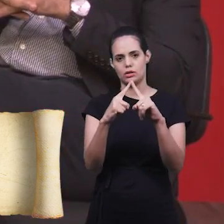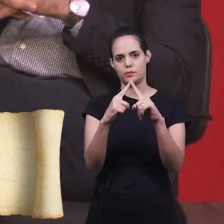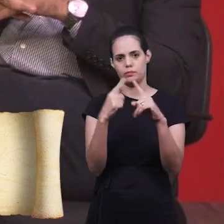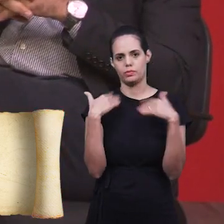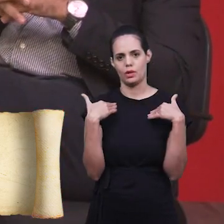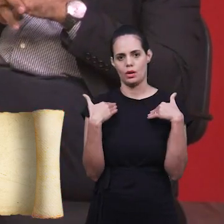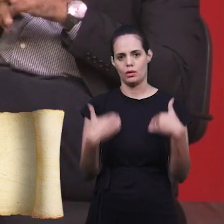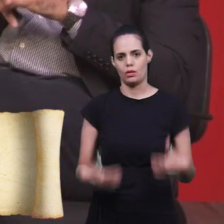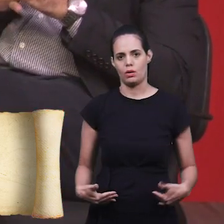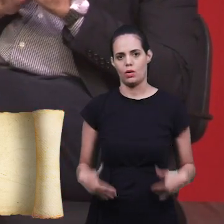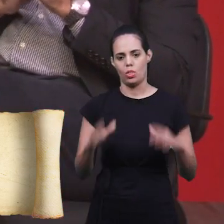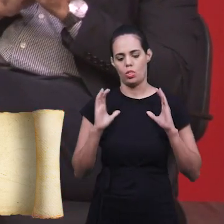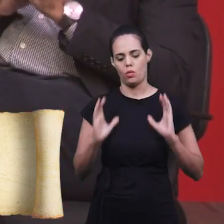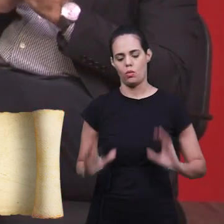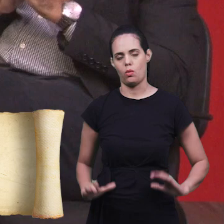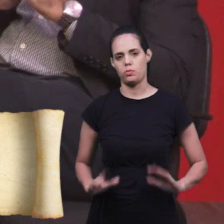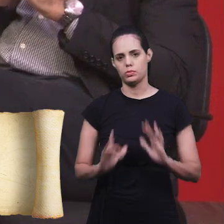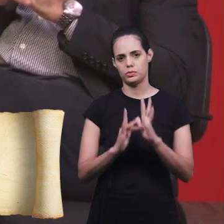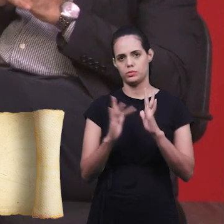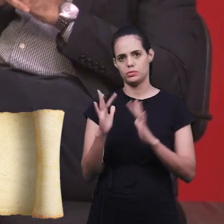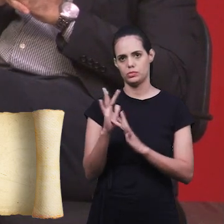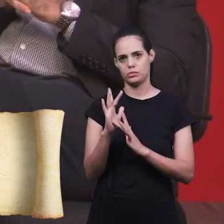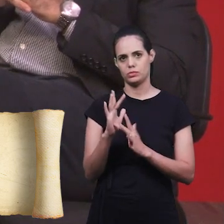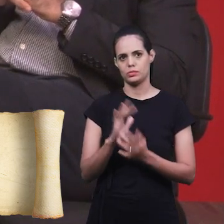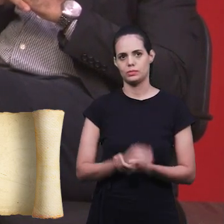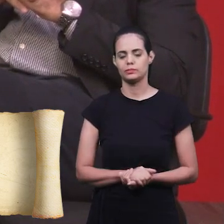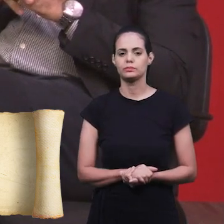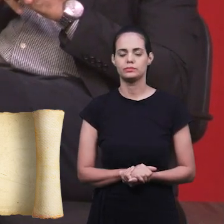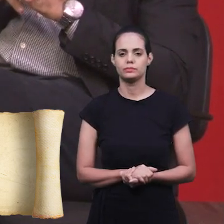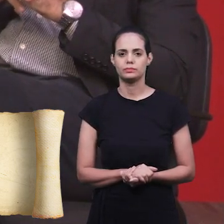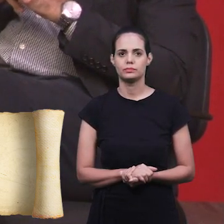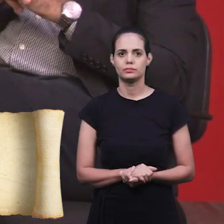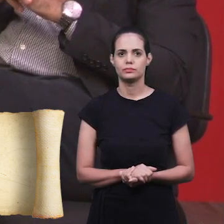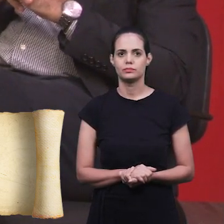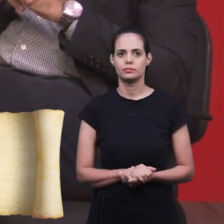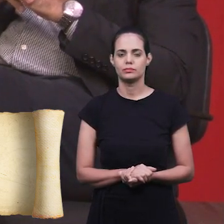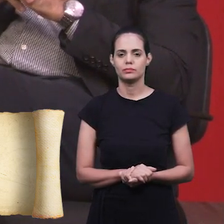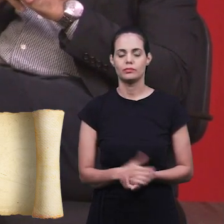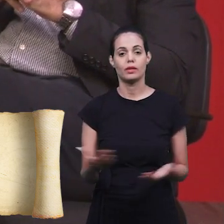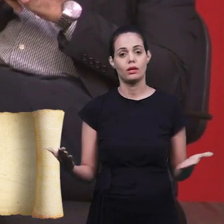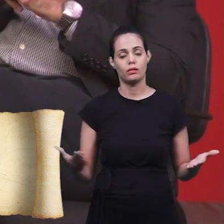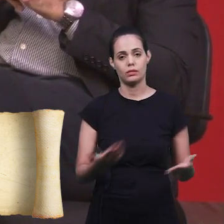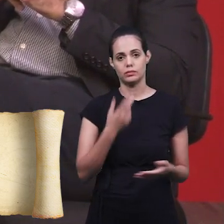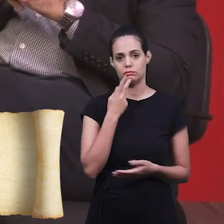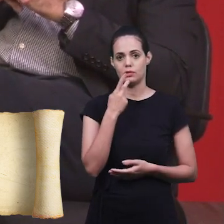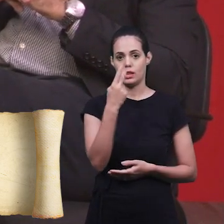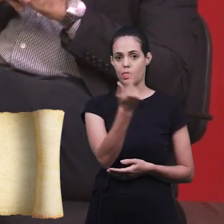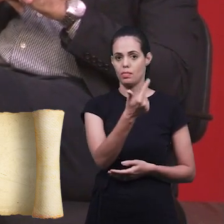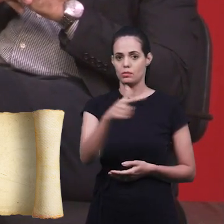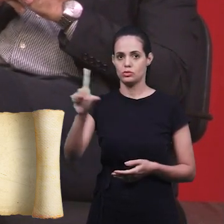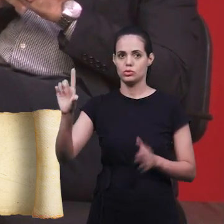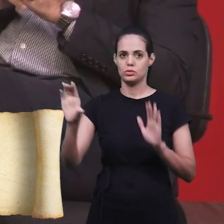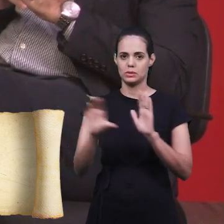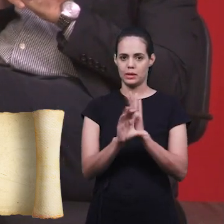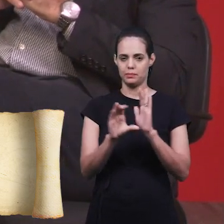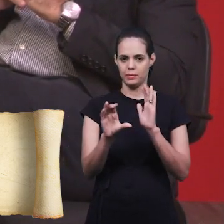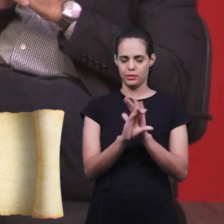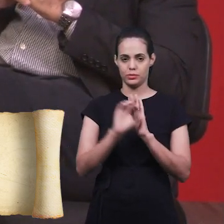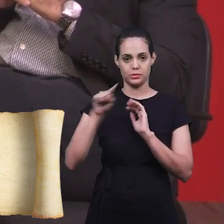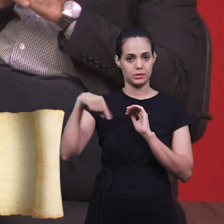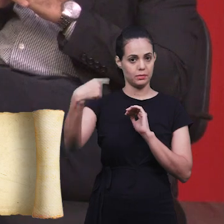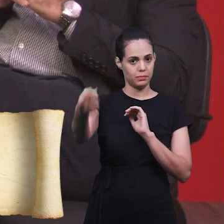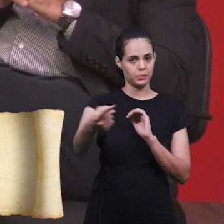essa é a introdução que fazemos para nos dirigir agora, nos estendendo nos assuntos dos